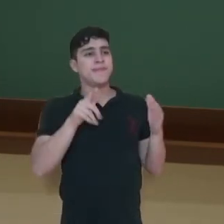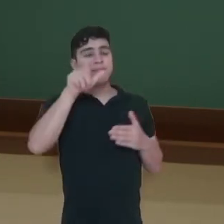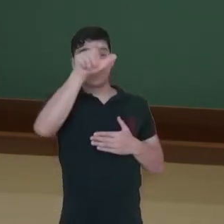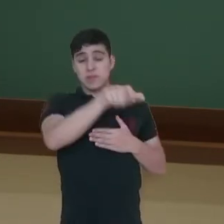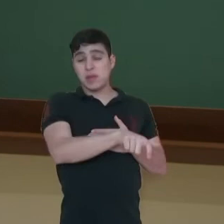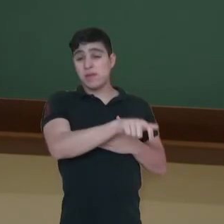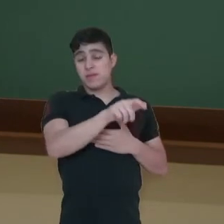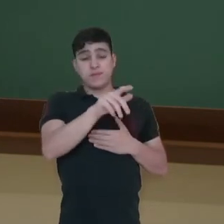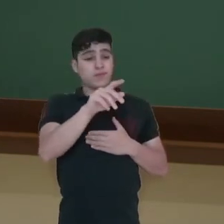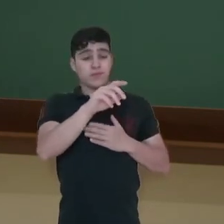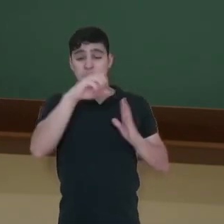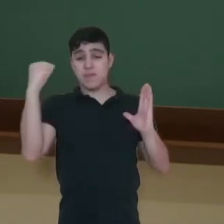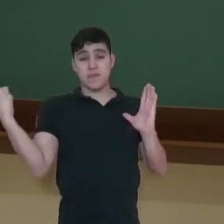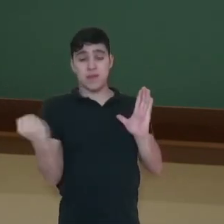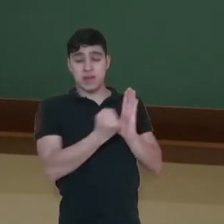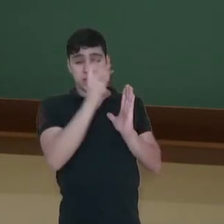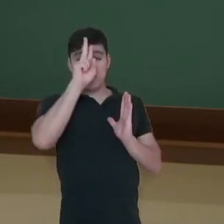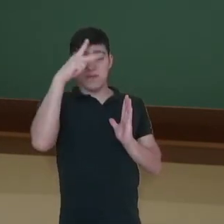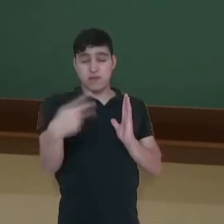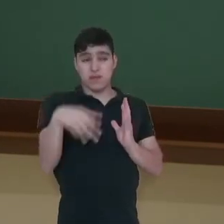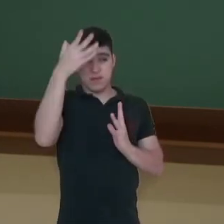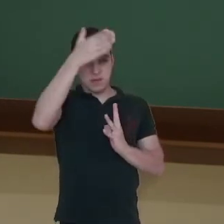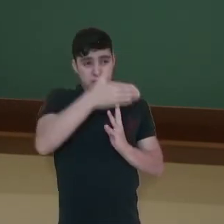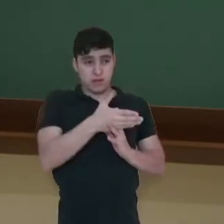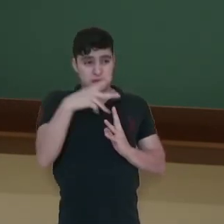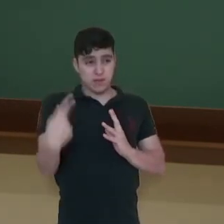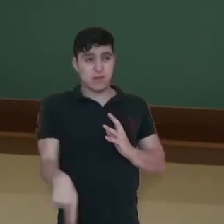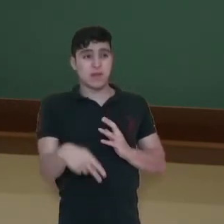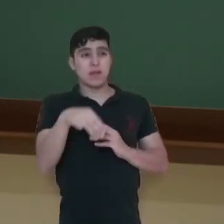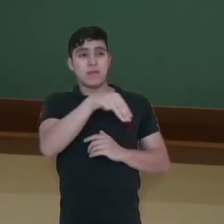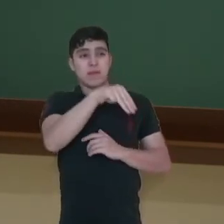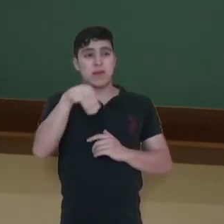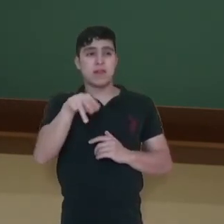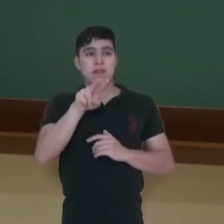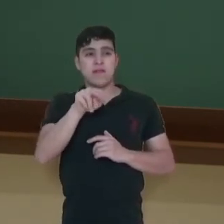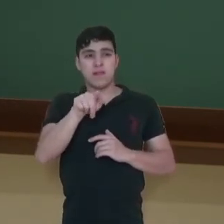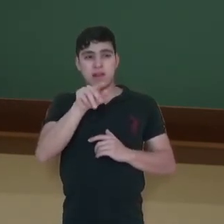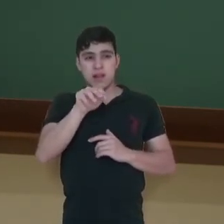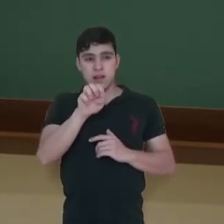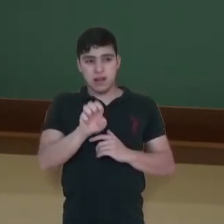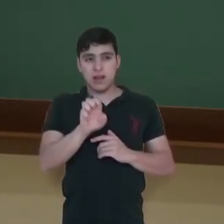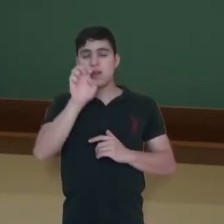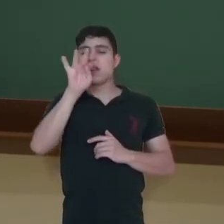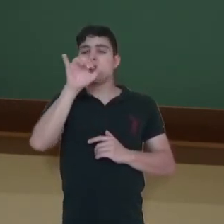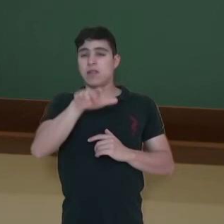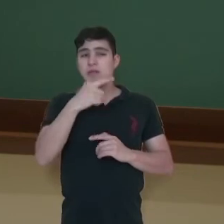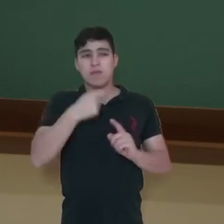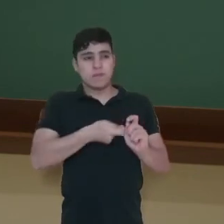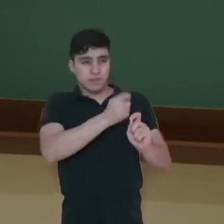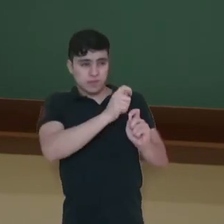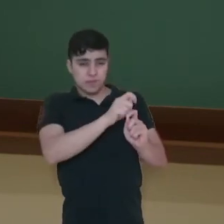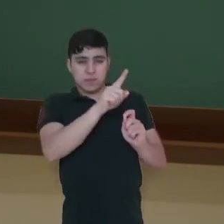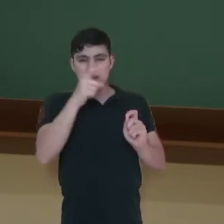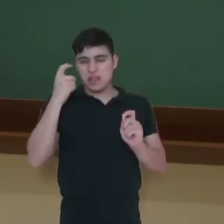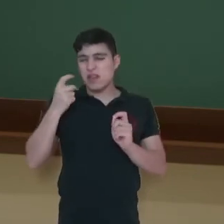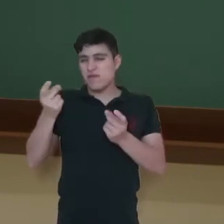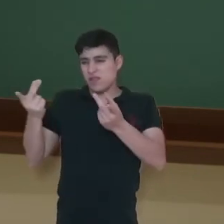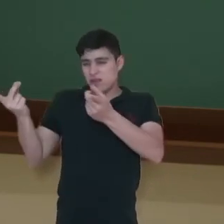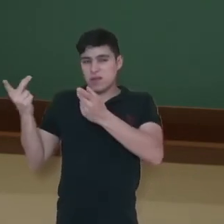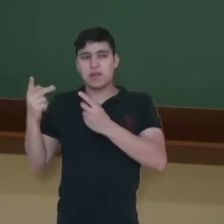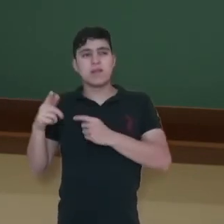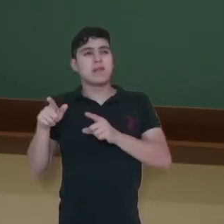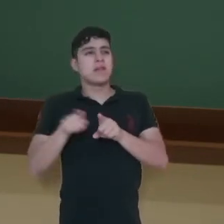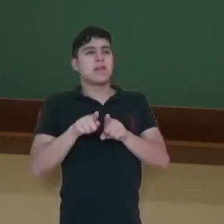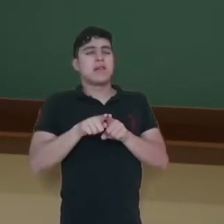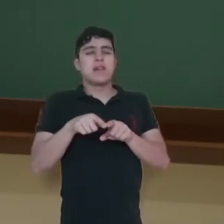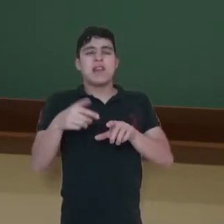aquela cara do barroco brasileiro, Mestre Valentim entalhador, ele era filho de comerciante de diamantes e escrava. Nós temos o Mestre Aleijadinho.